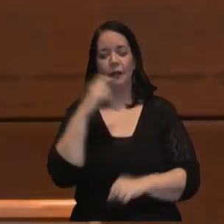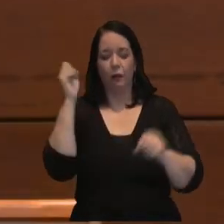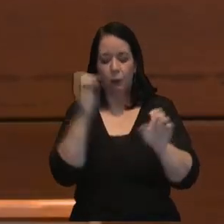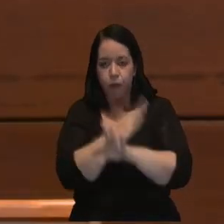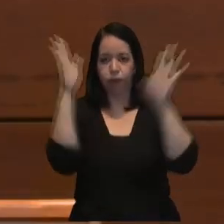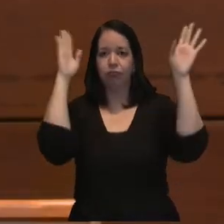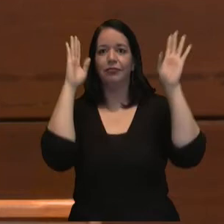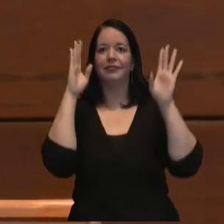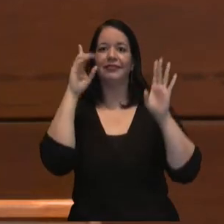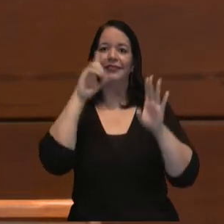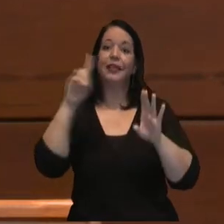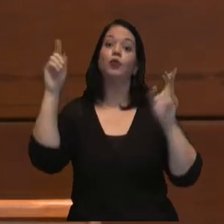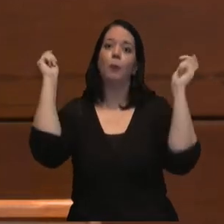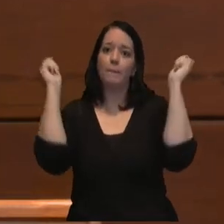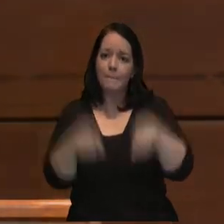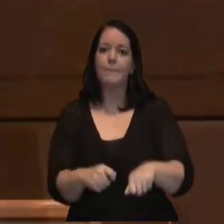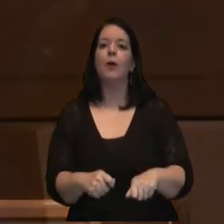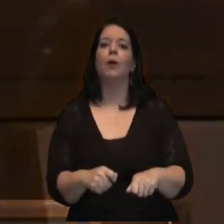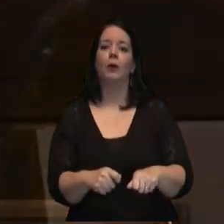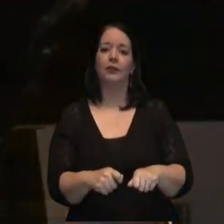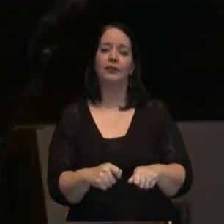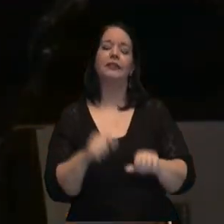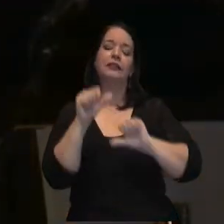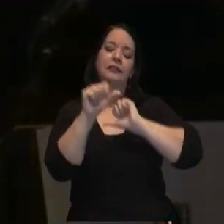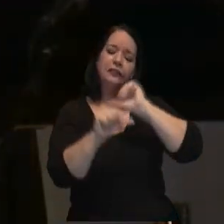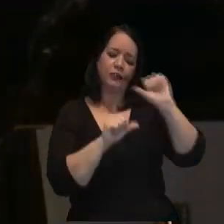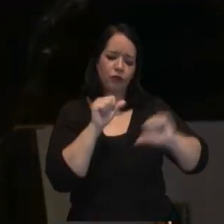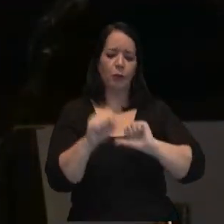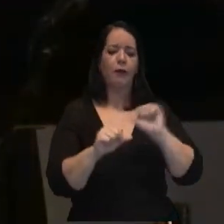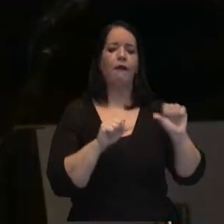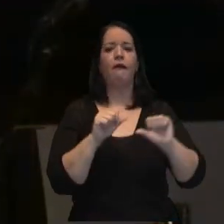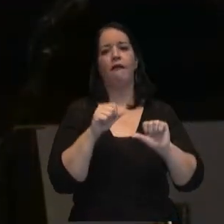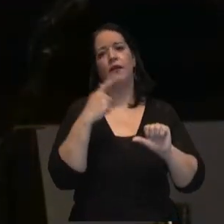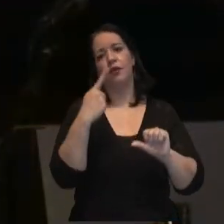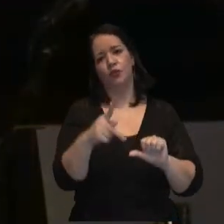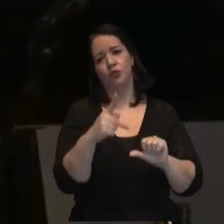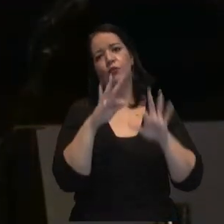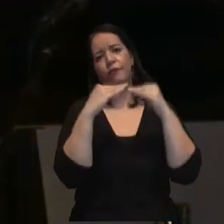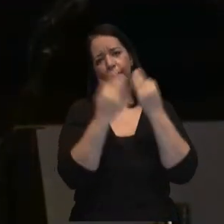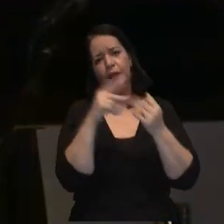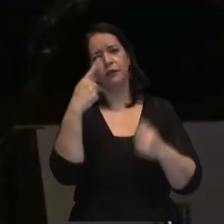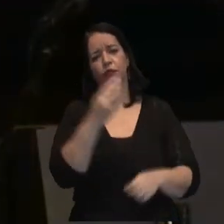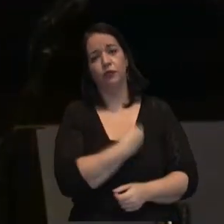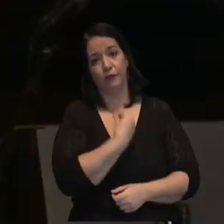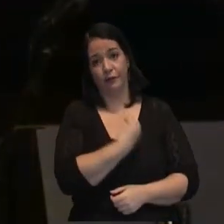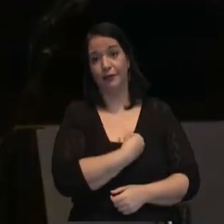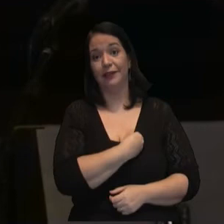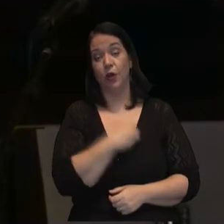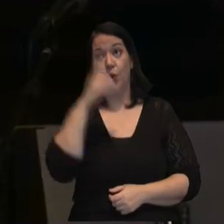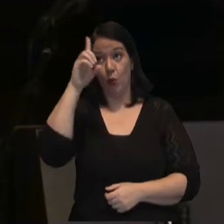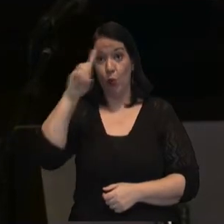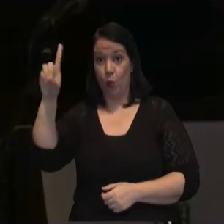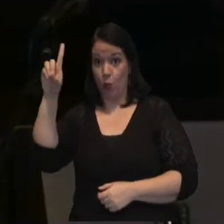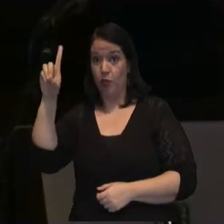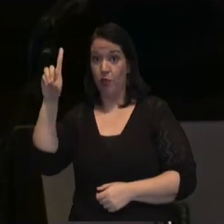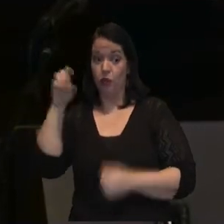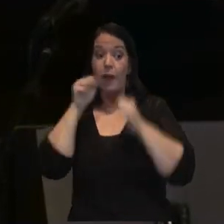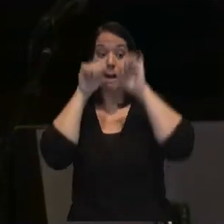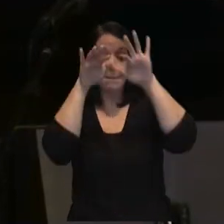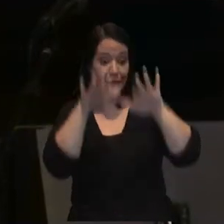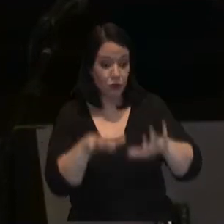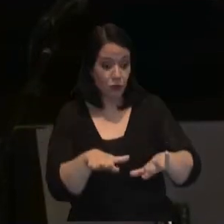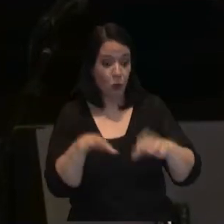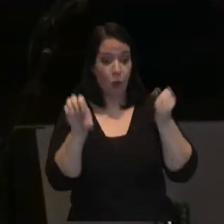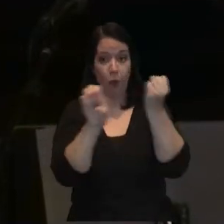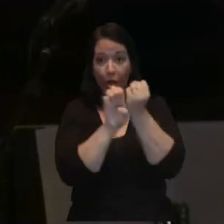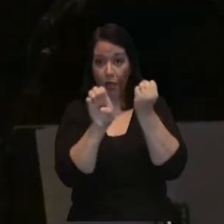fechar de olhos, porque o Deus de Eliseu, que fez tantas coisas maravilhosas, é o nosso Deus, e